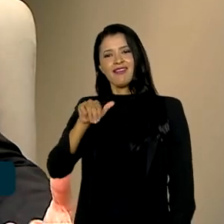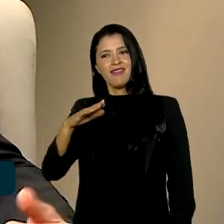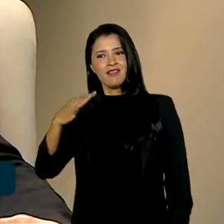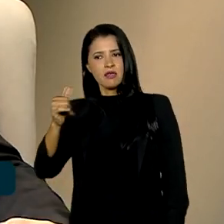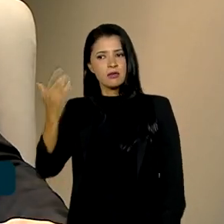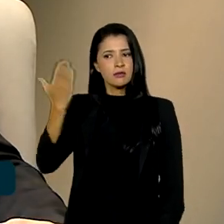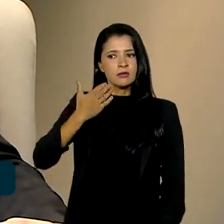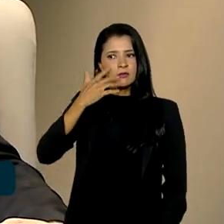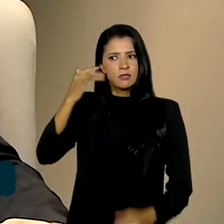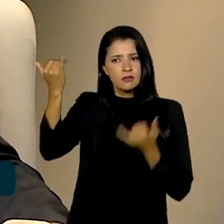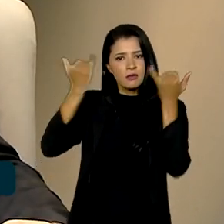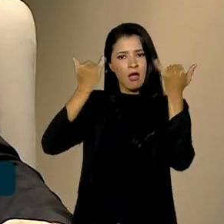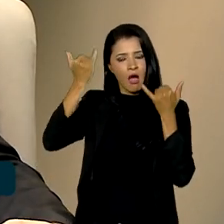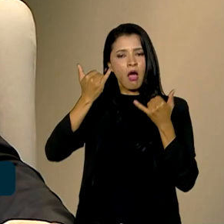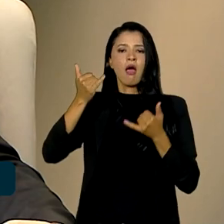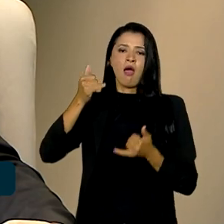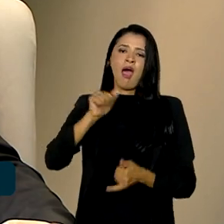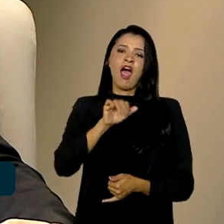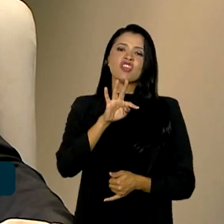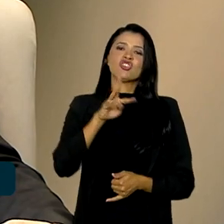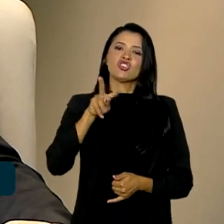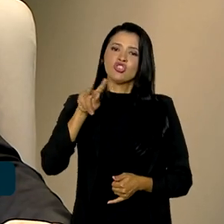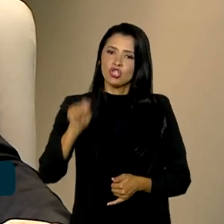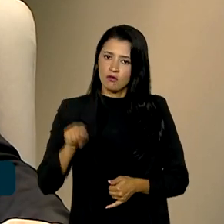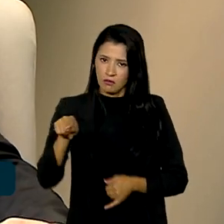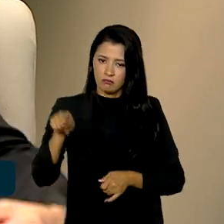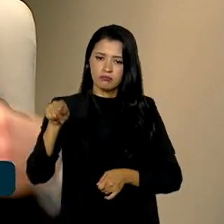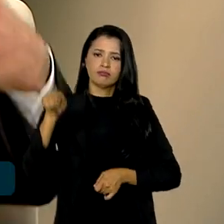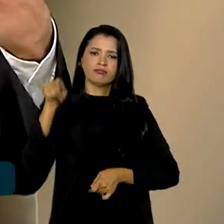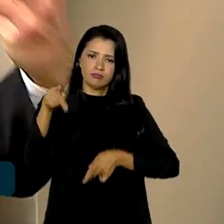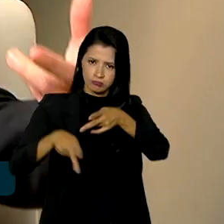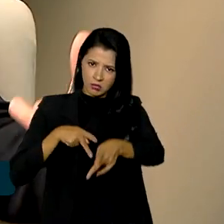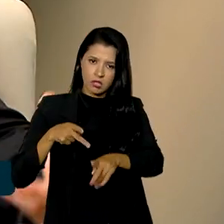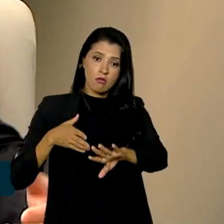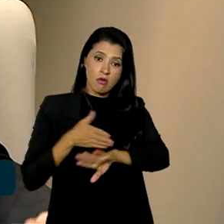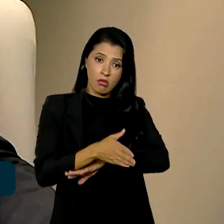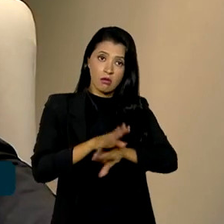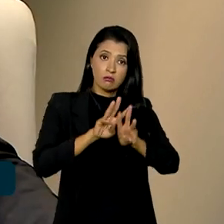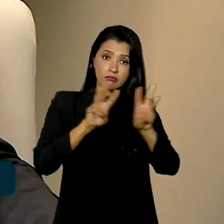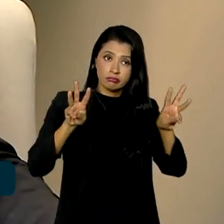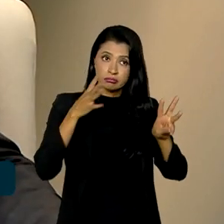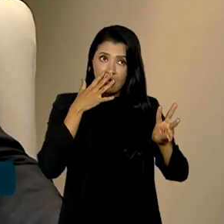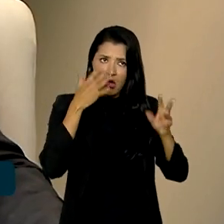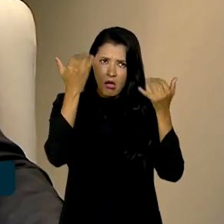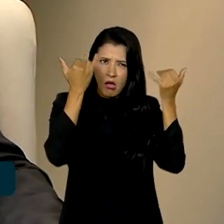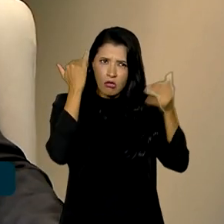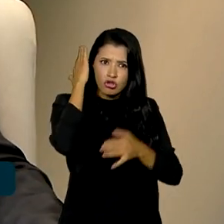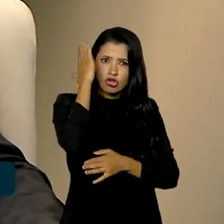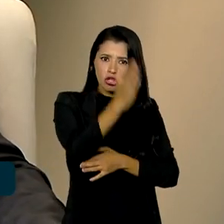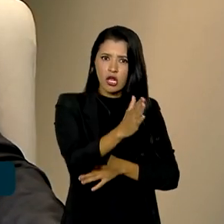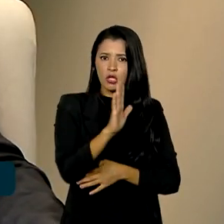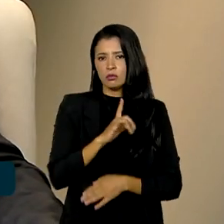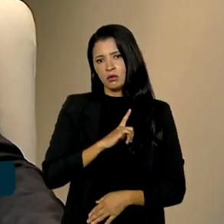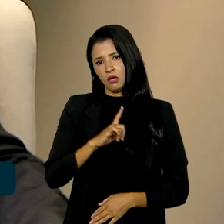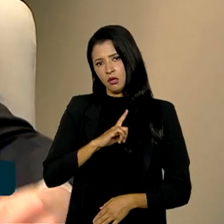transparência ativa, que é a possibilidade que a população tem de acessar diretamente as informações de